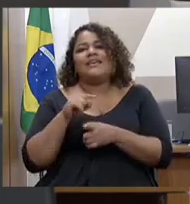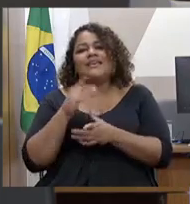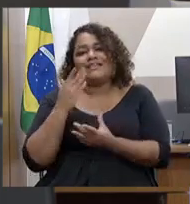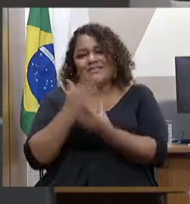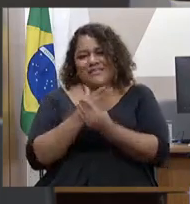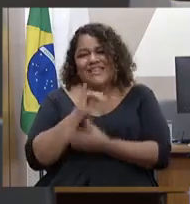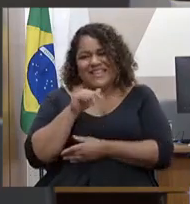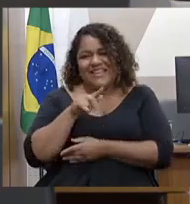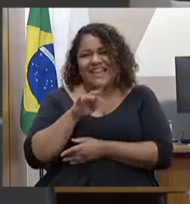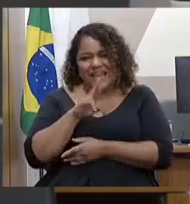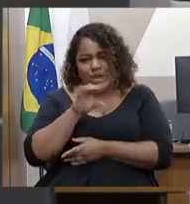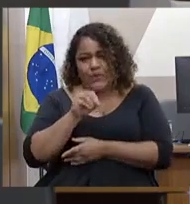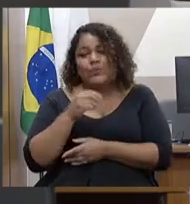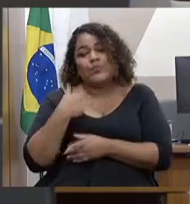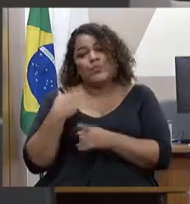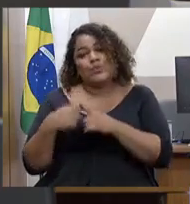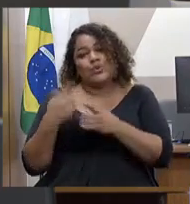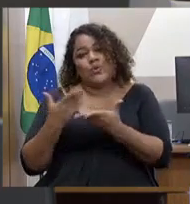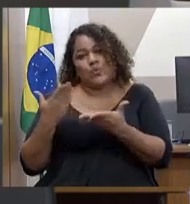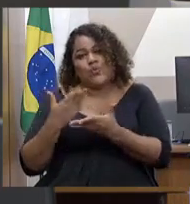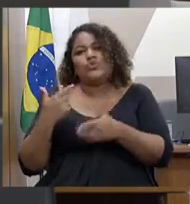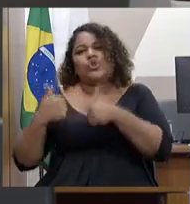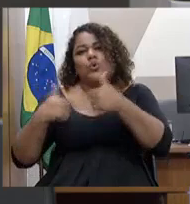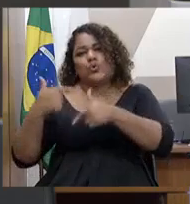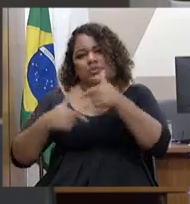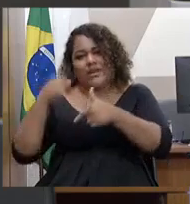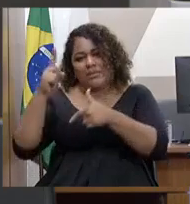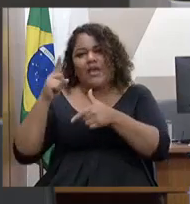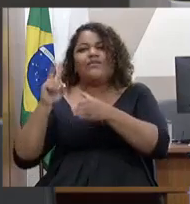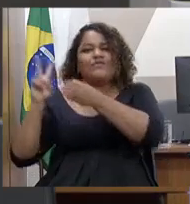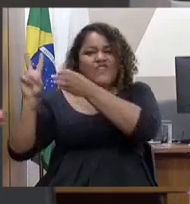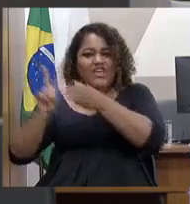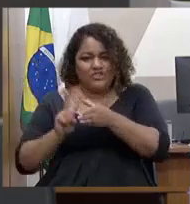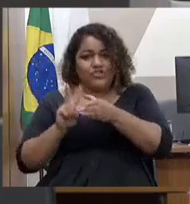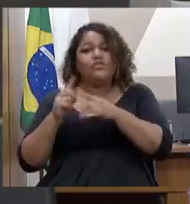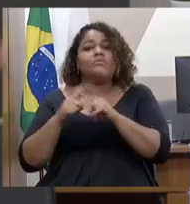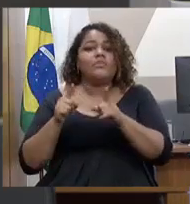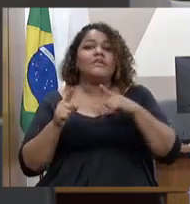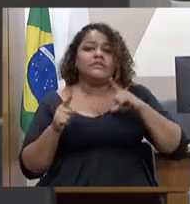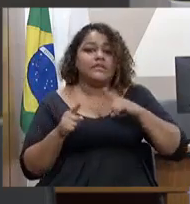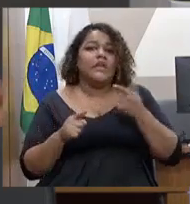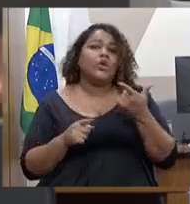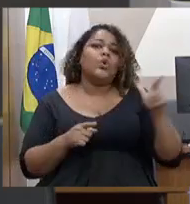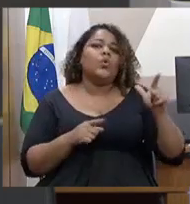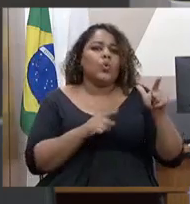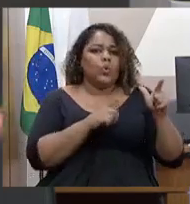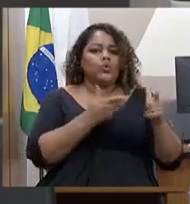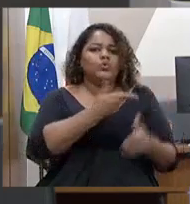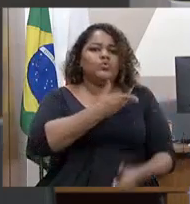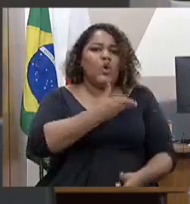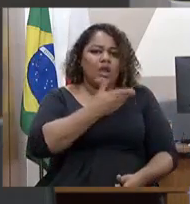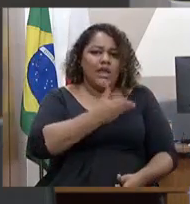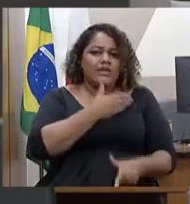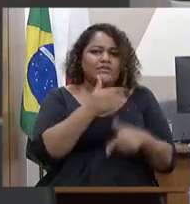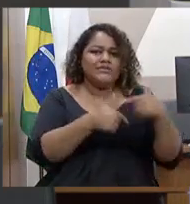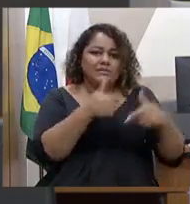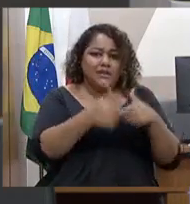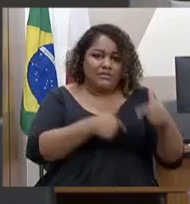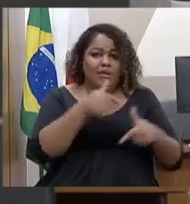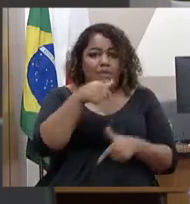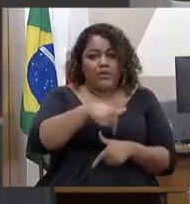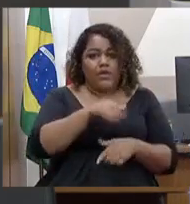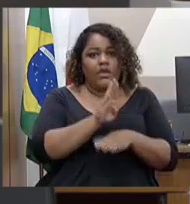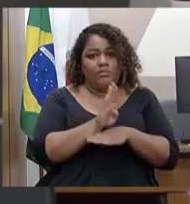lotado em Varginha tem uns colegas aqui contribuição para atuar em Betim né Isso se direcionado como denúncia e tem uns encaminhamentos